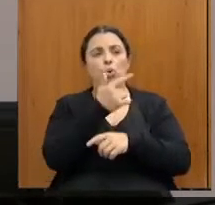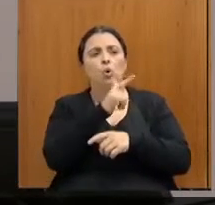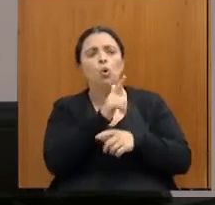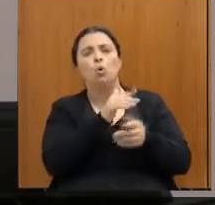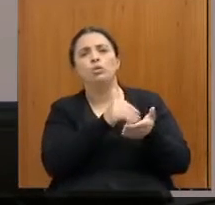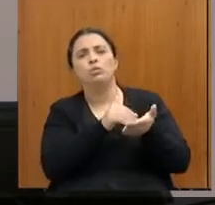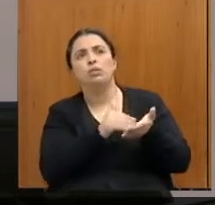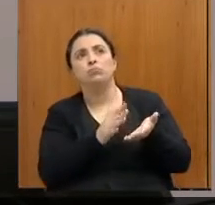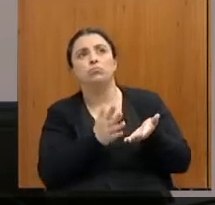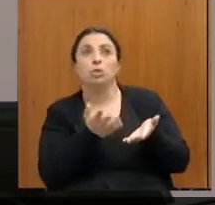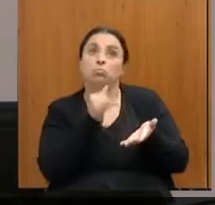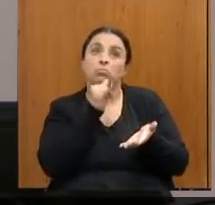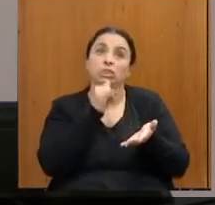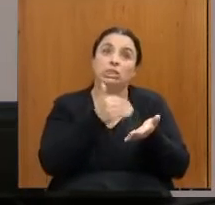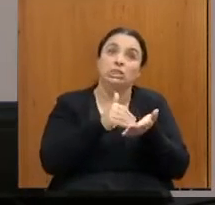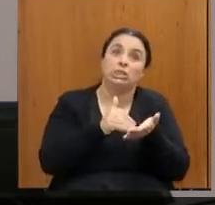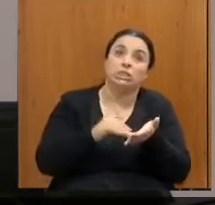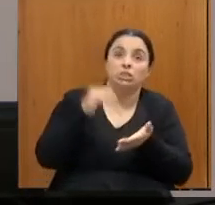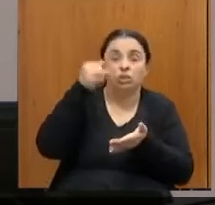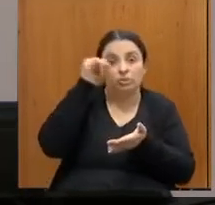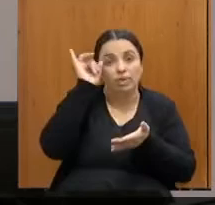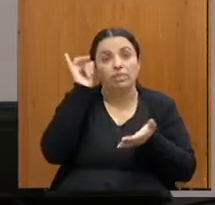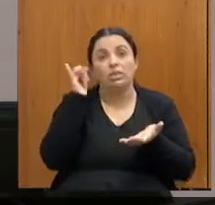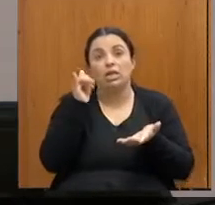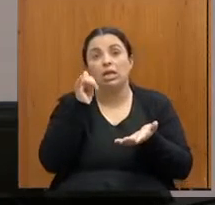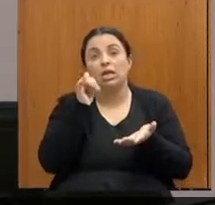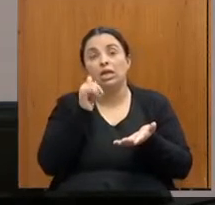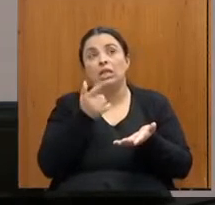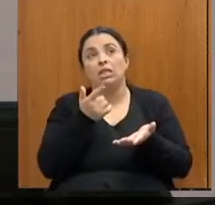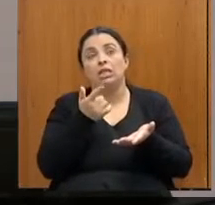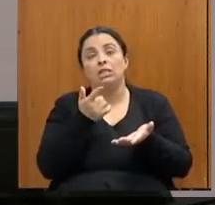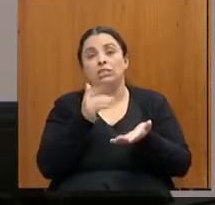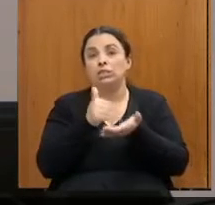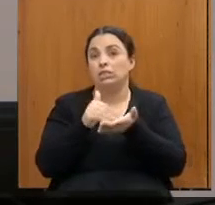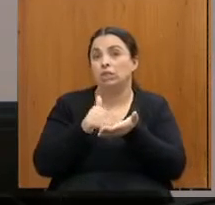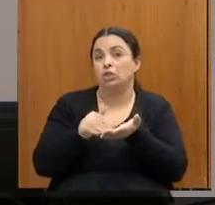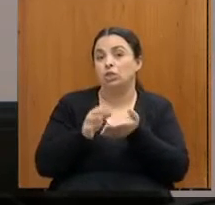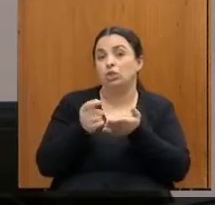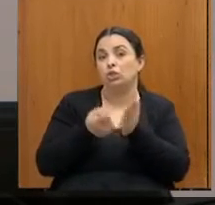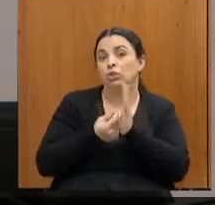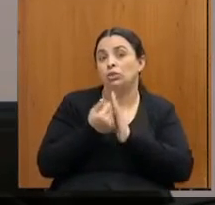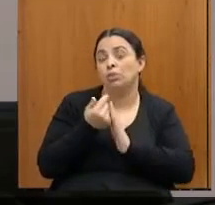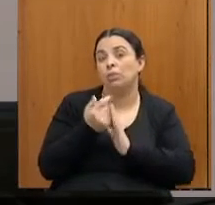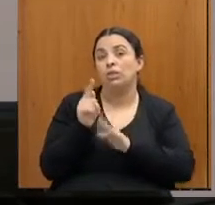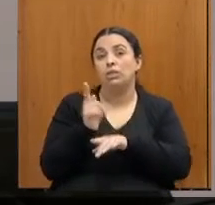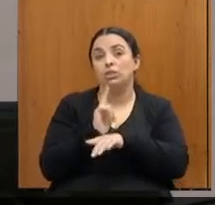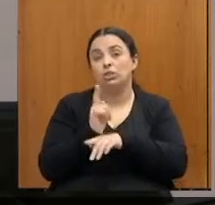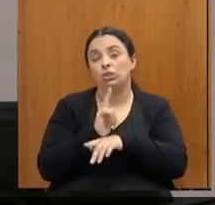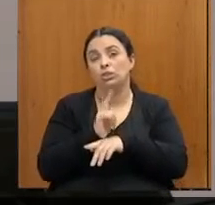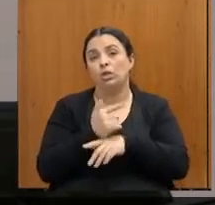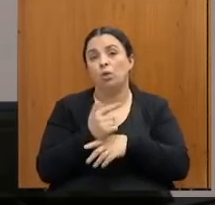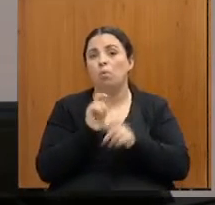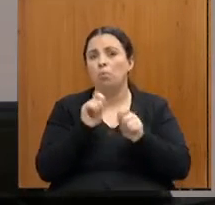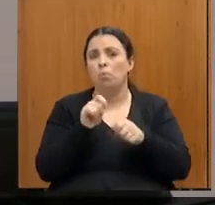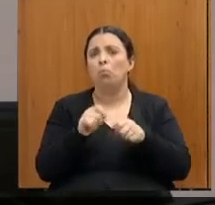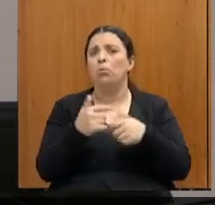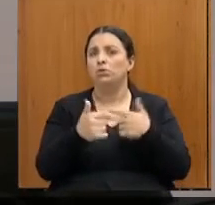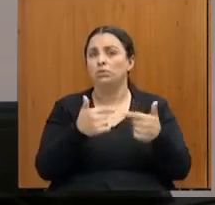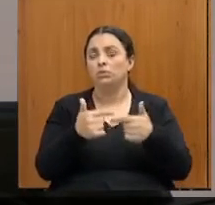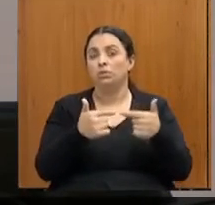secretaria de fazenda e olha o orçamento e gestão posso trabalhar e nesse aspecto